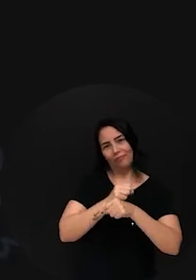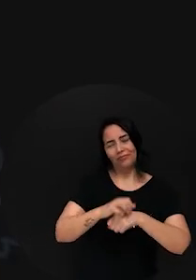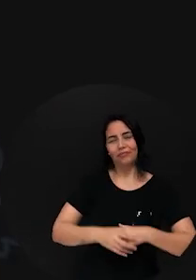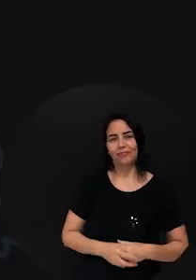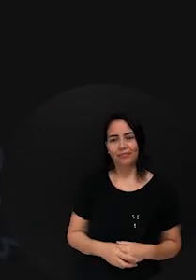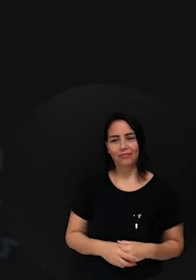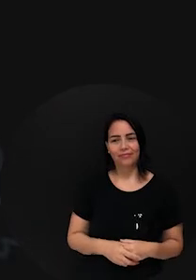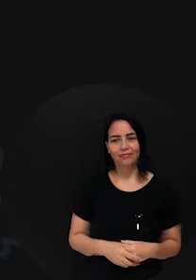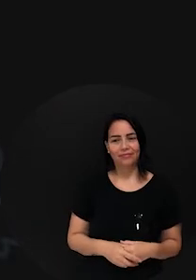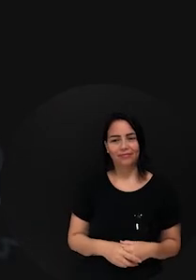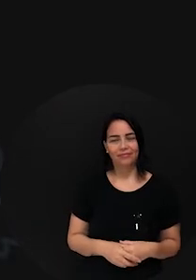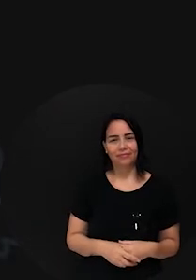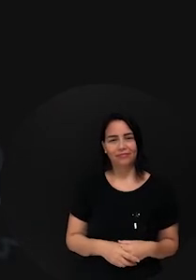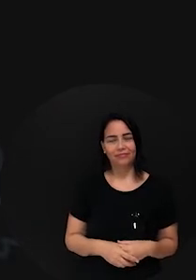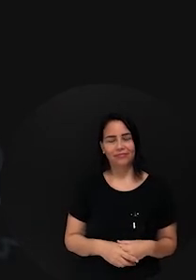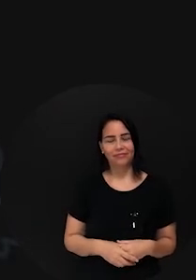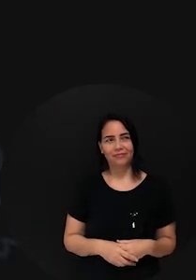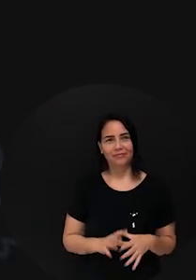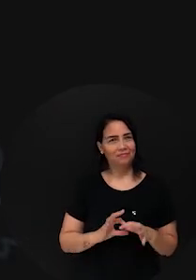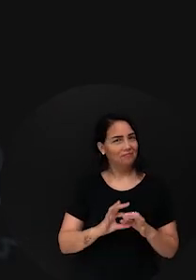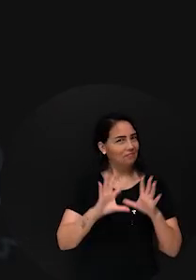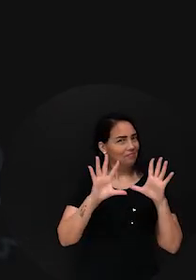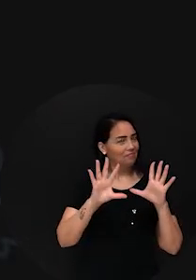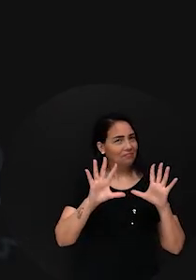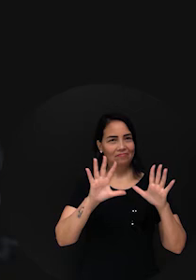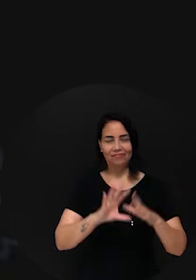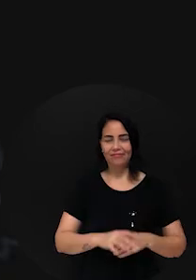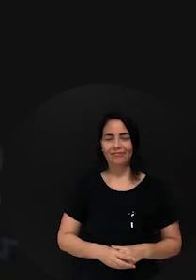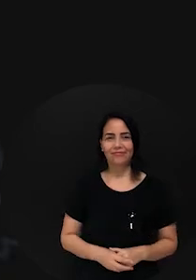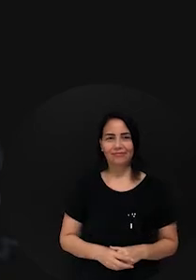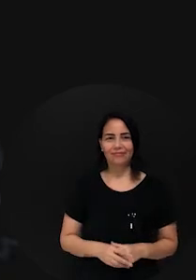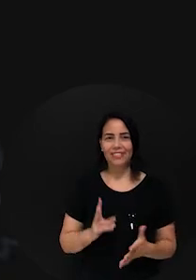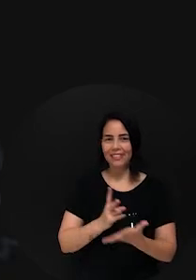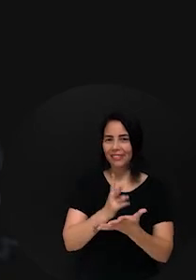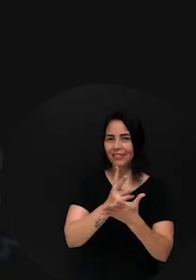vem sendo assim há anos, nesses 18 anos.